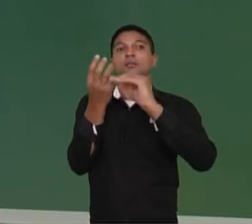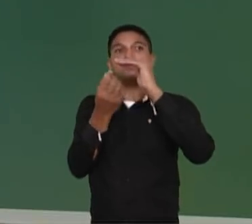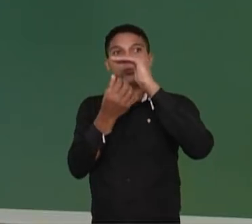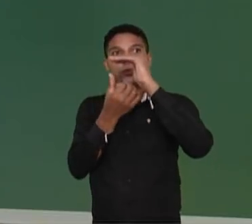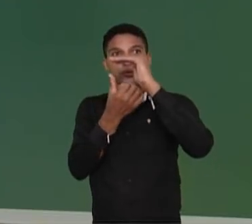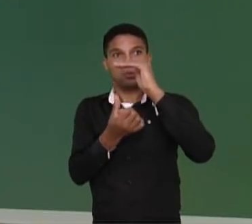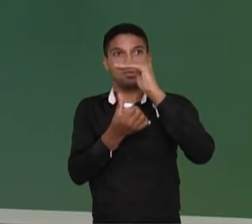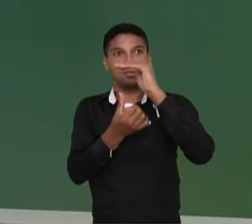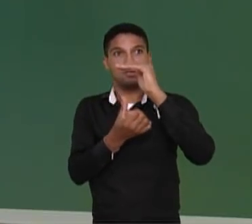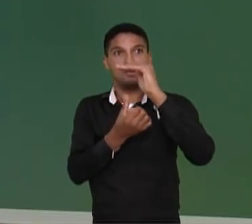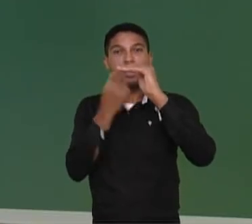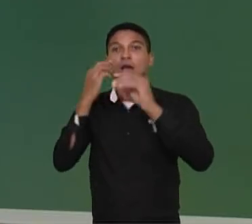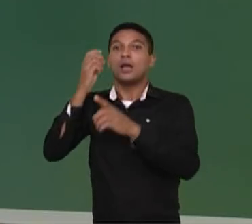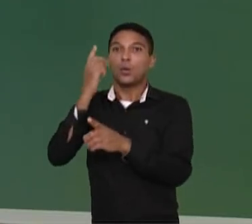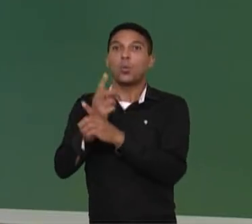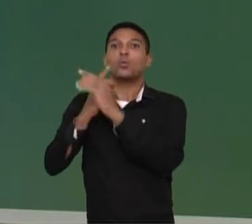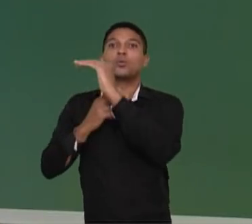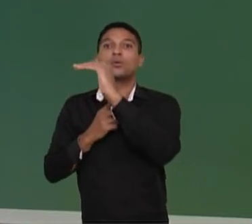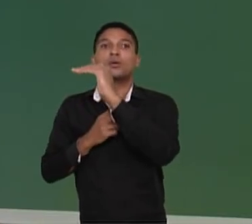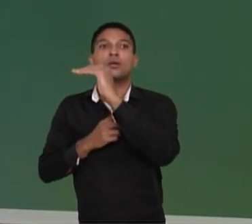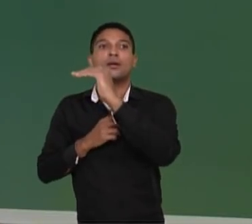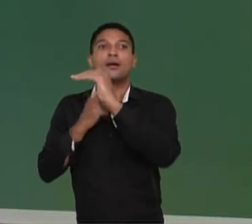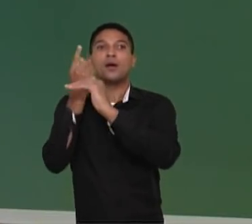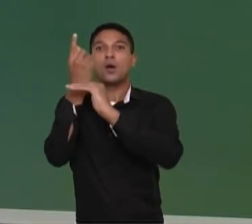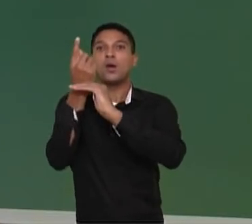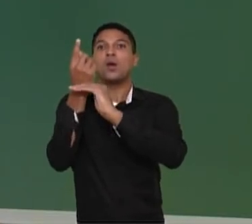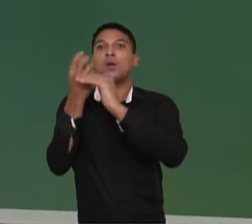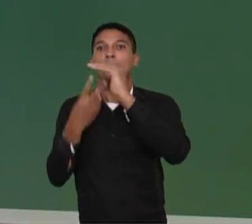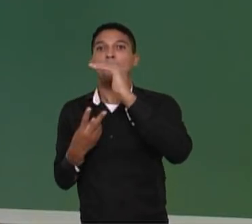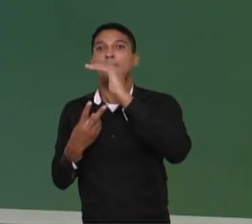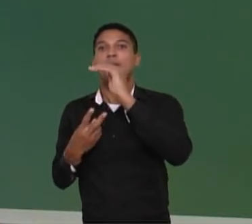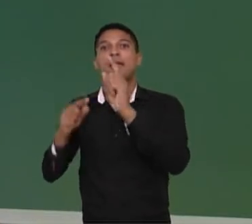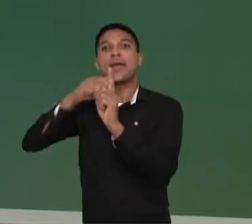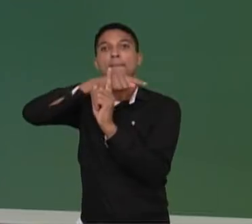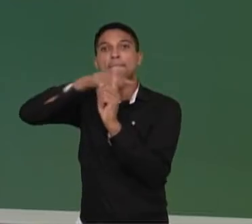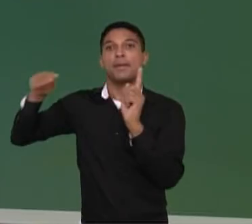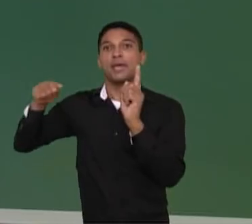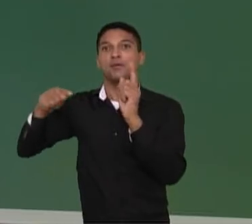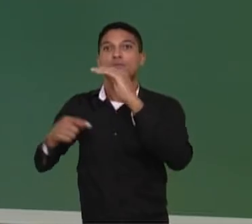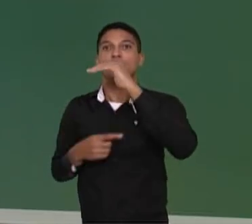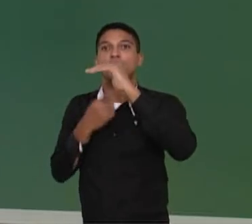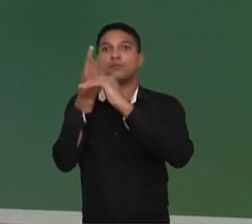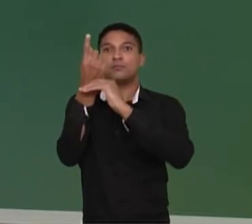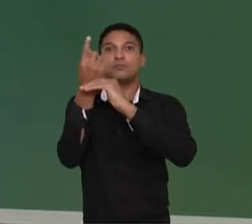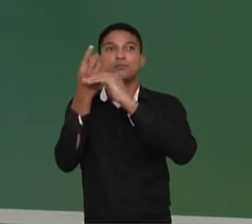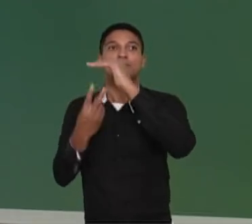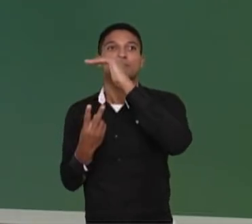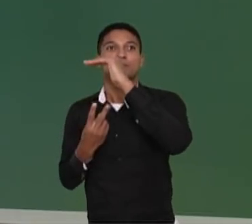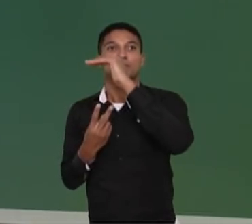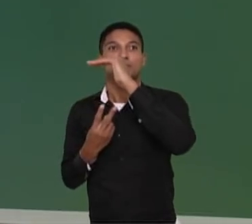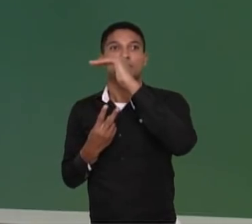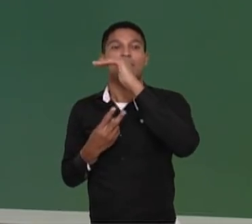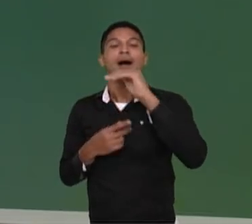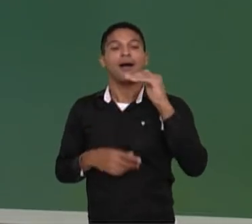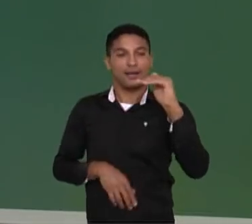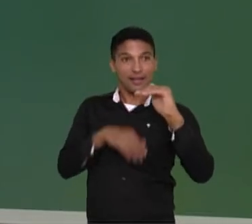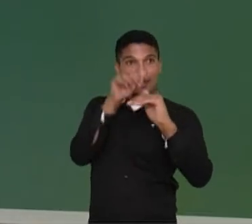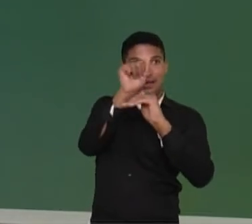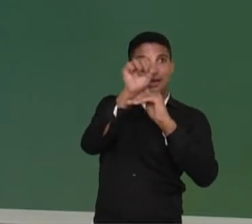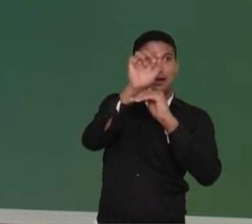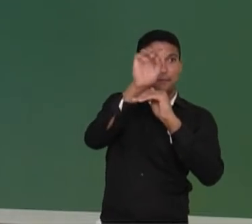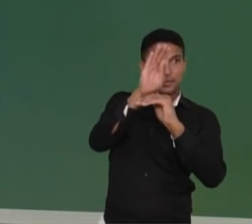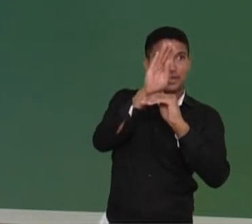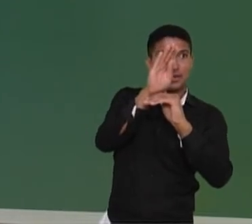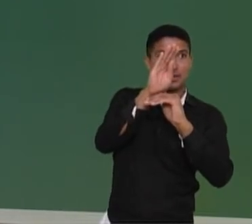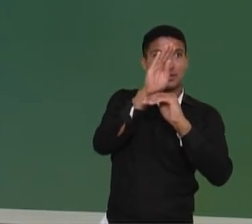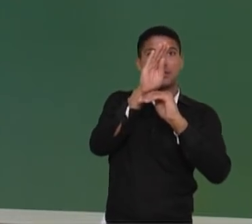eu encontro meio, correto? O que eu vou dizer? Que AB, que é o que estava em cima, que é menor, né, é metade do